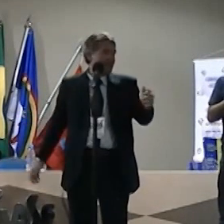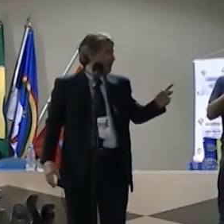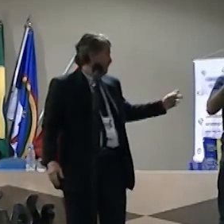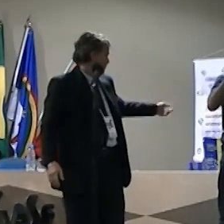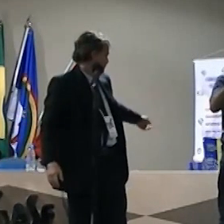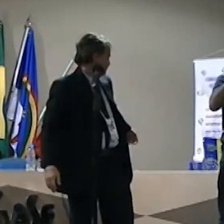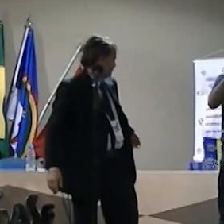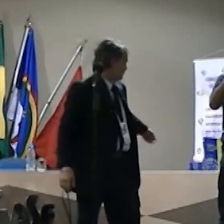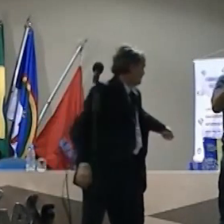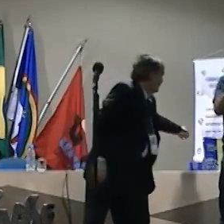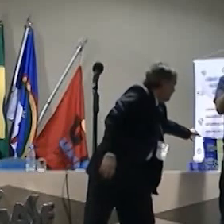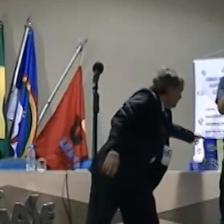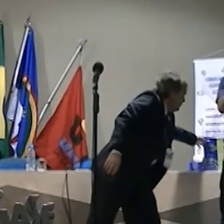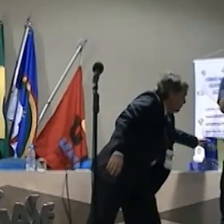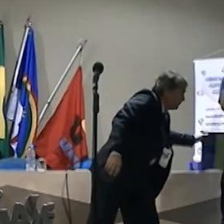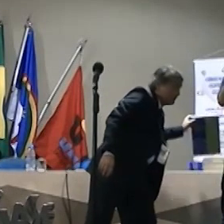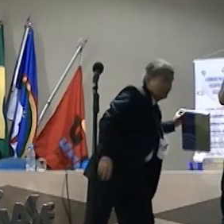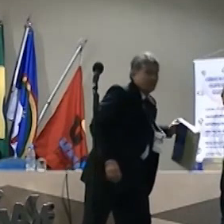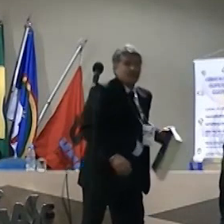e aí tem